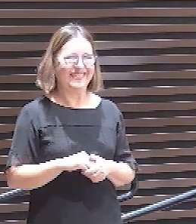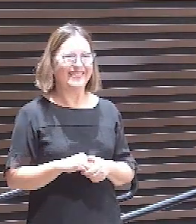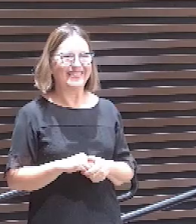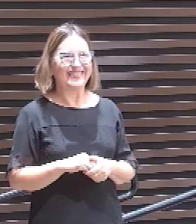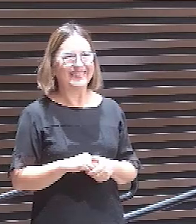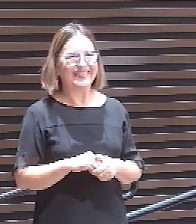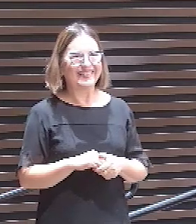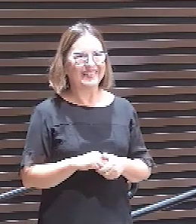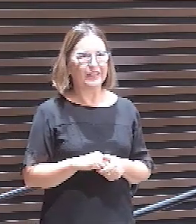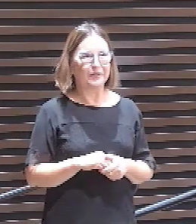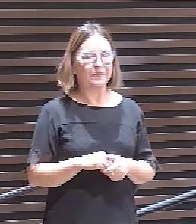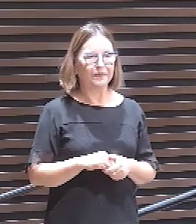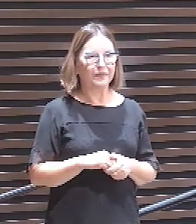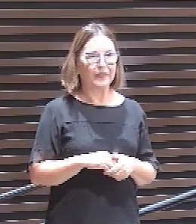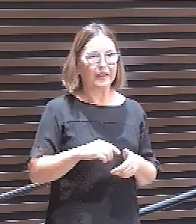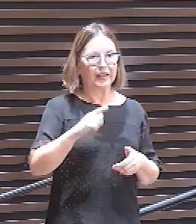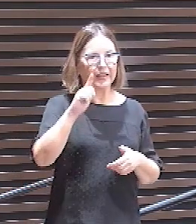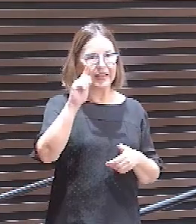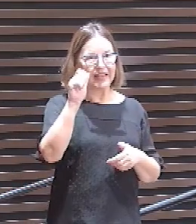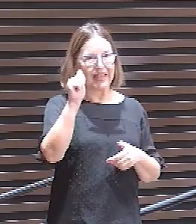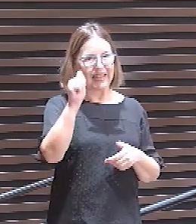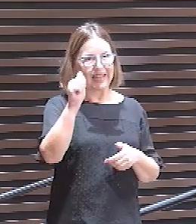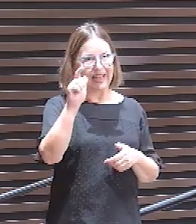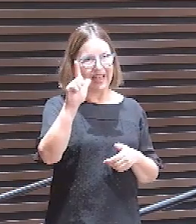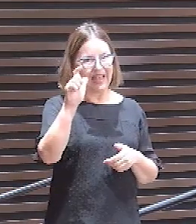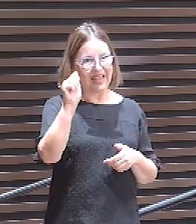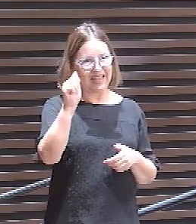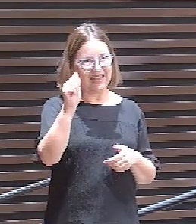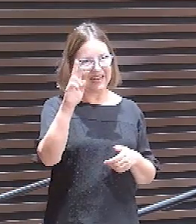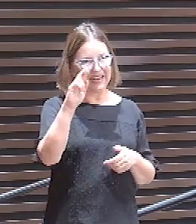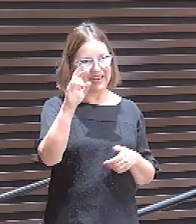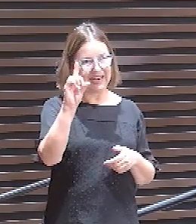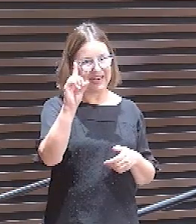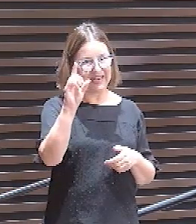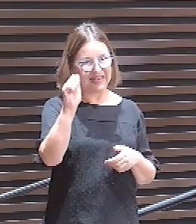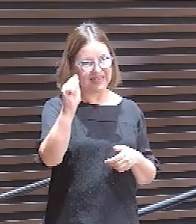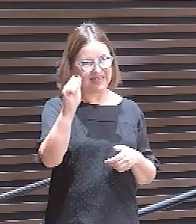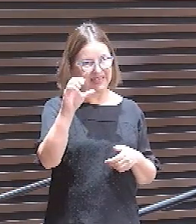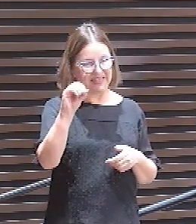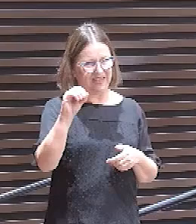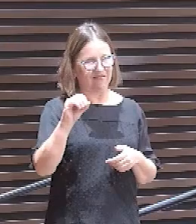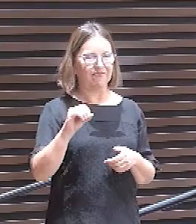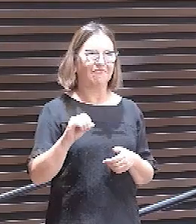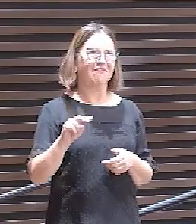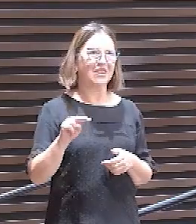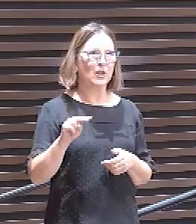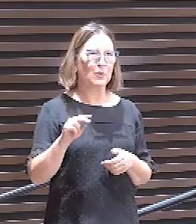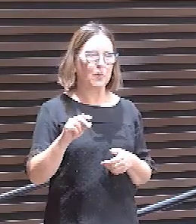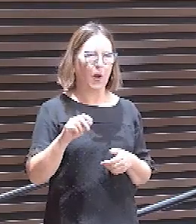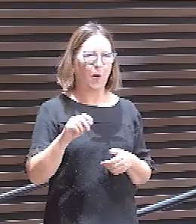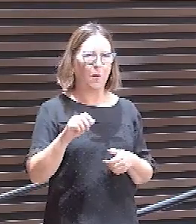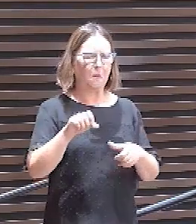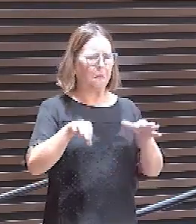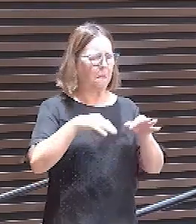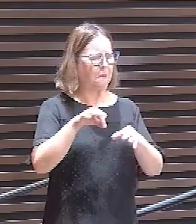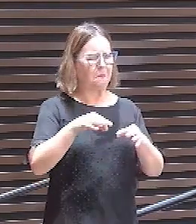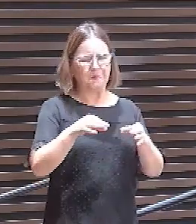Não, galardão não tem nada a ver com isso. Cadê a última frase de Santo Agostinho no